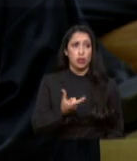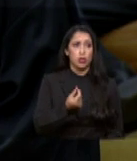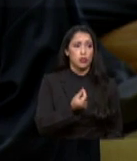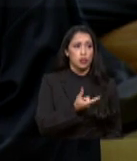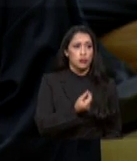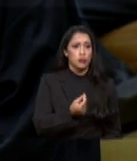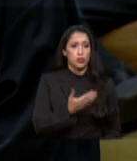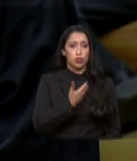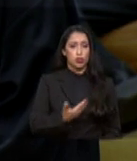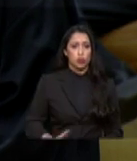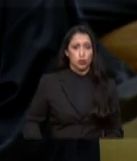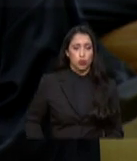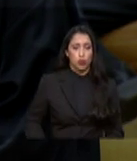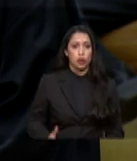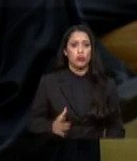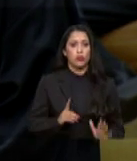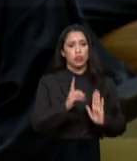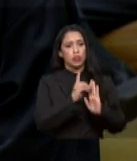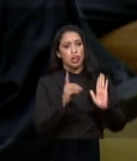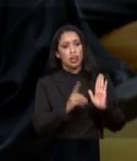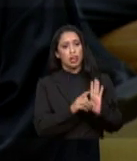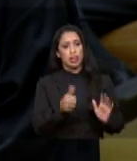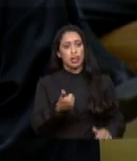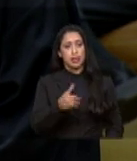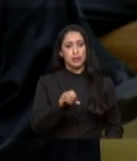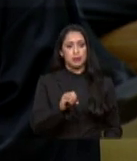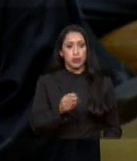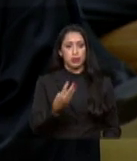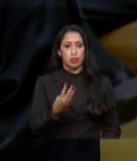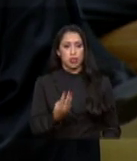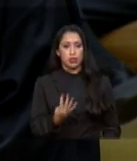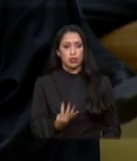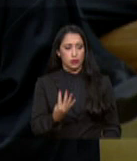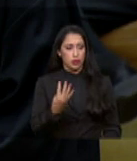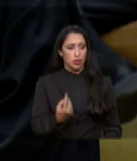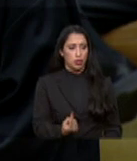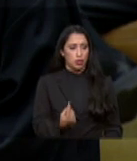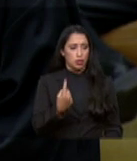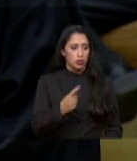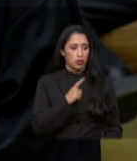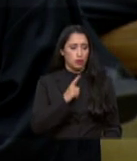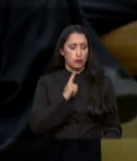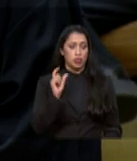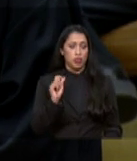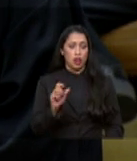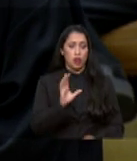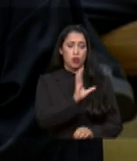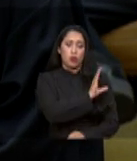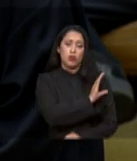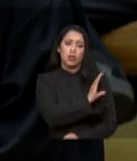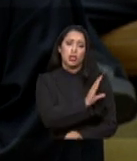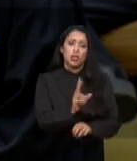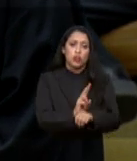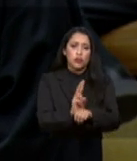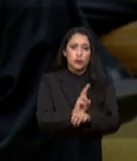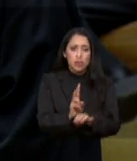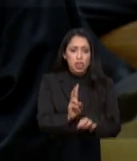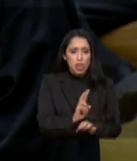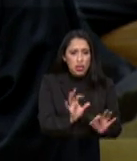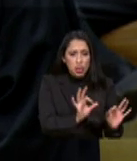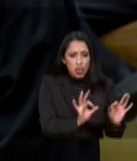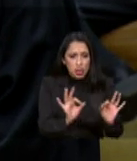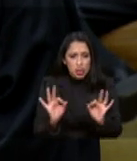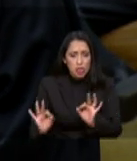2020, o governo federal, através do decreto 10.341, transferiu a coordenação das ações de fiscalização de